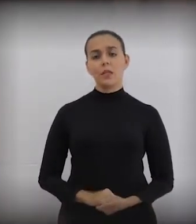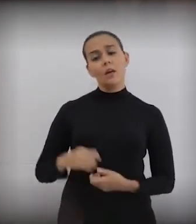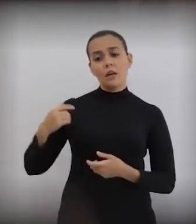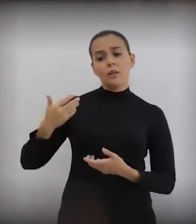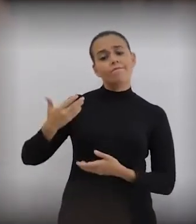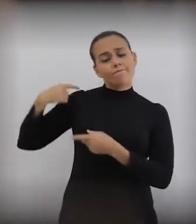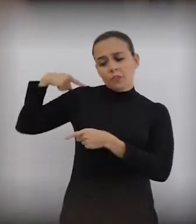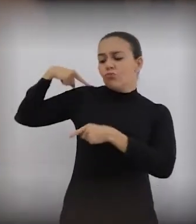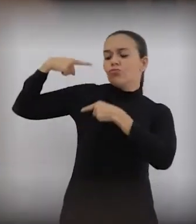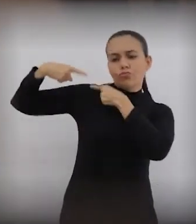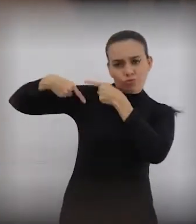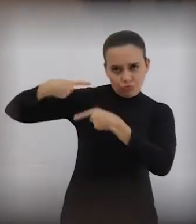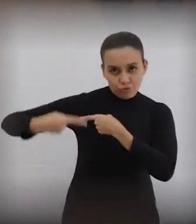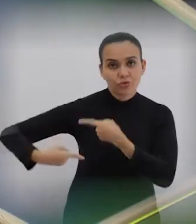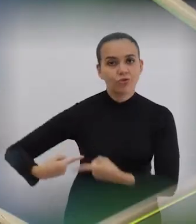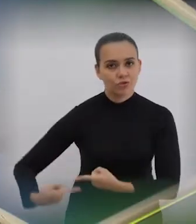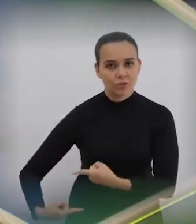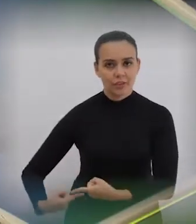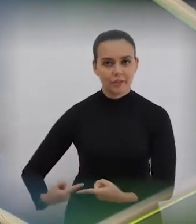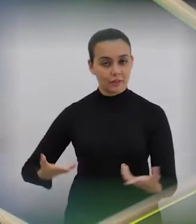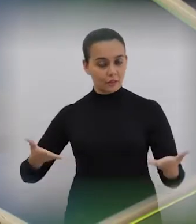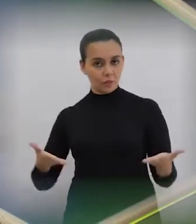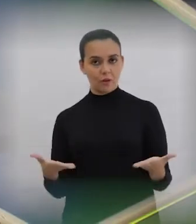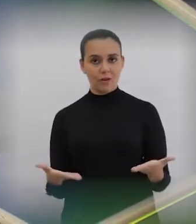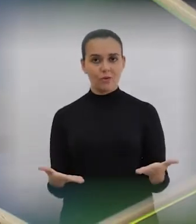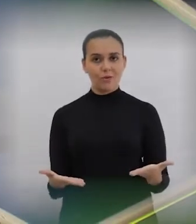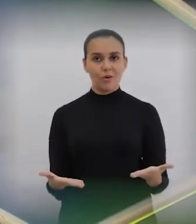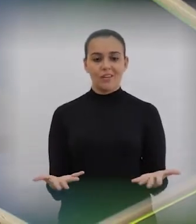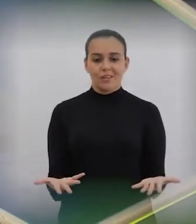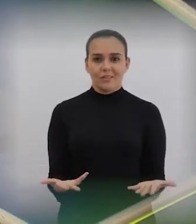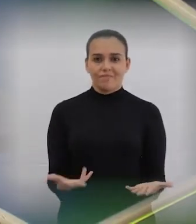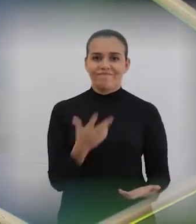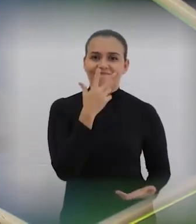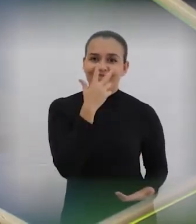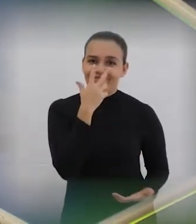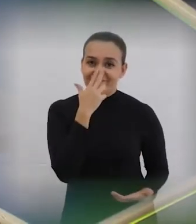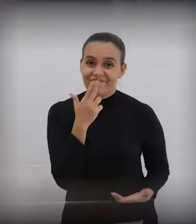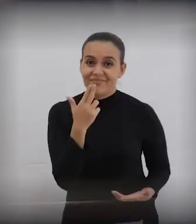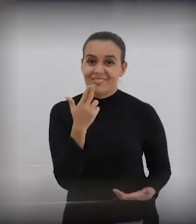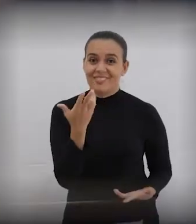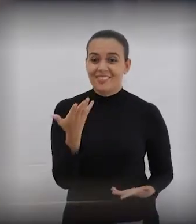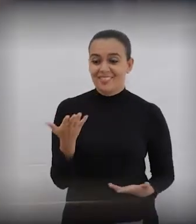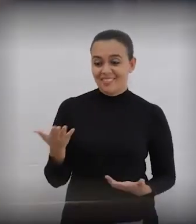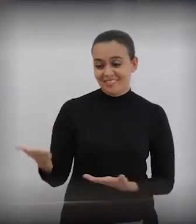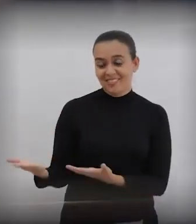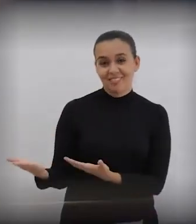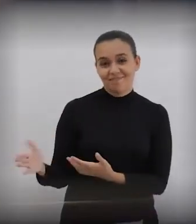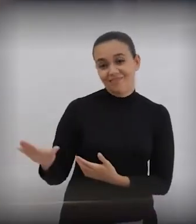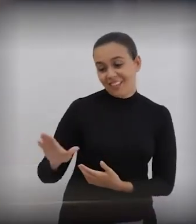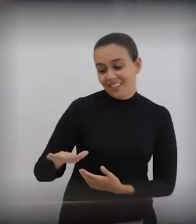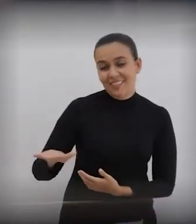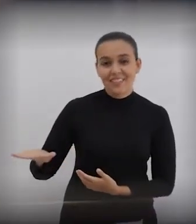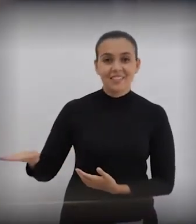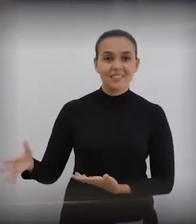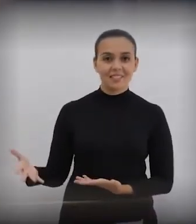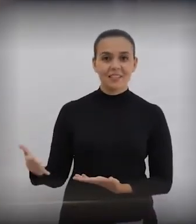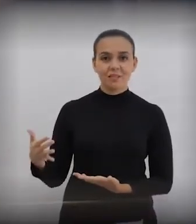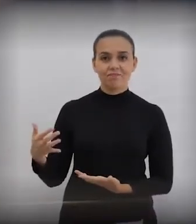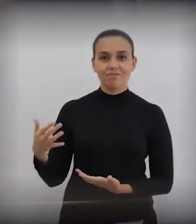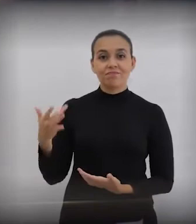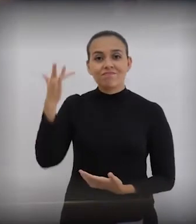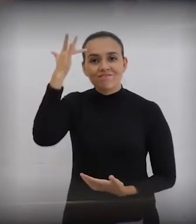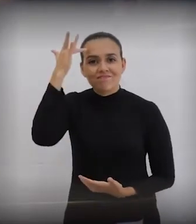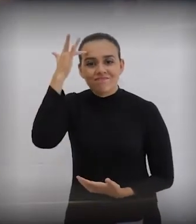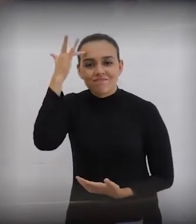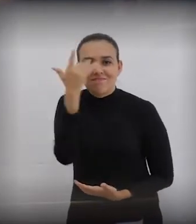É uma geração que está absolutamente infantilizada e está cada vez mais